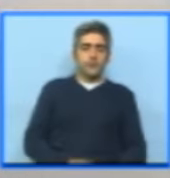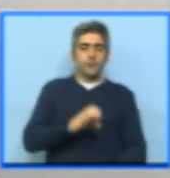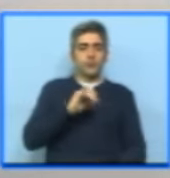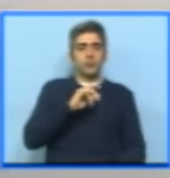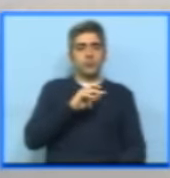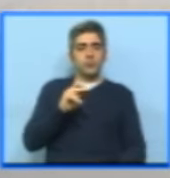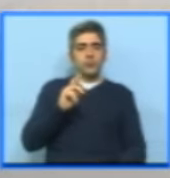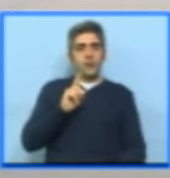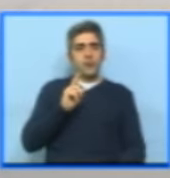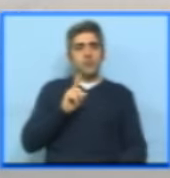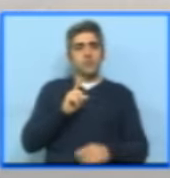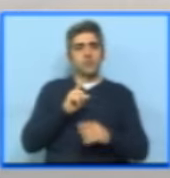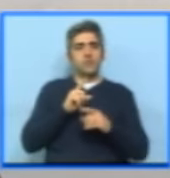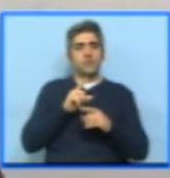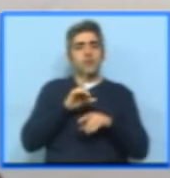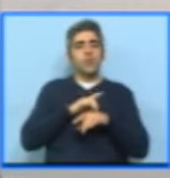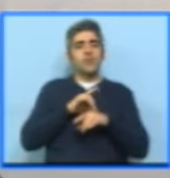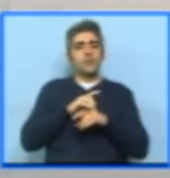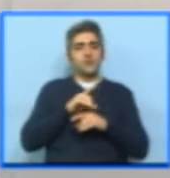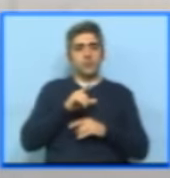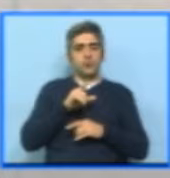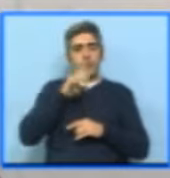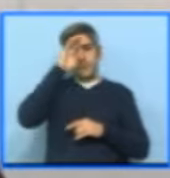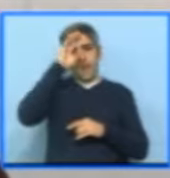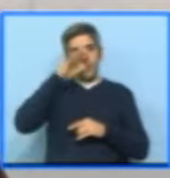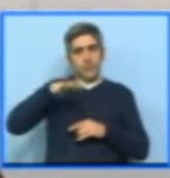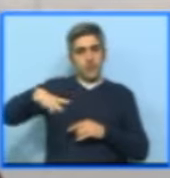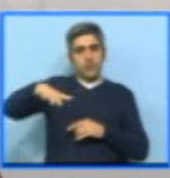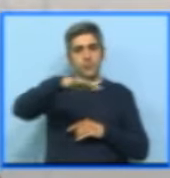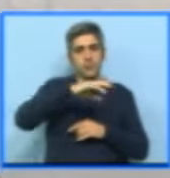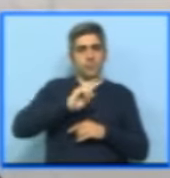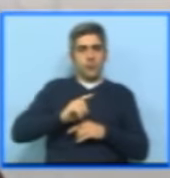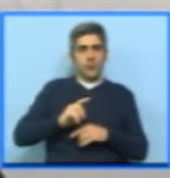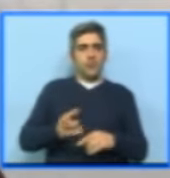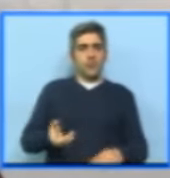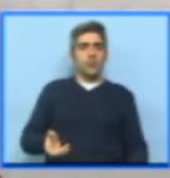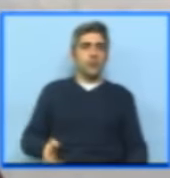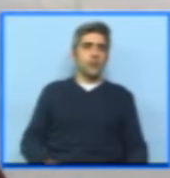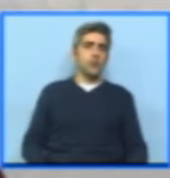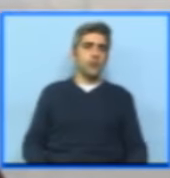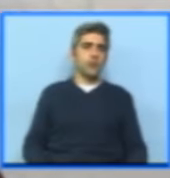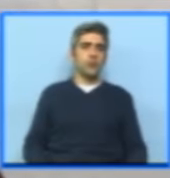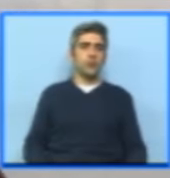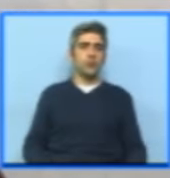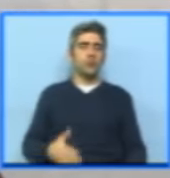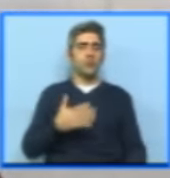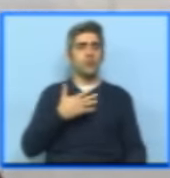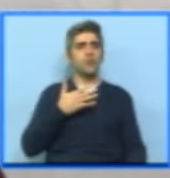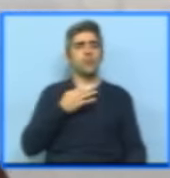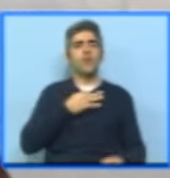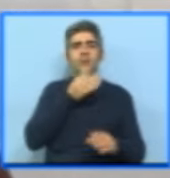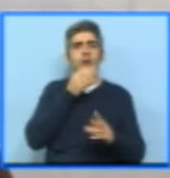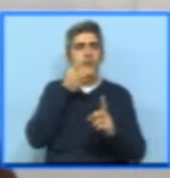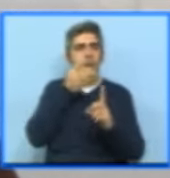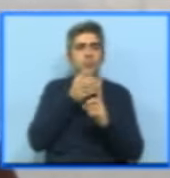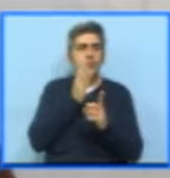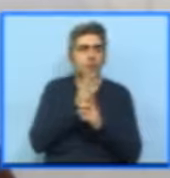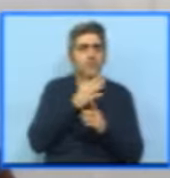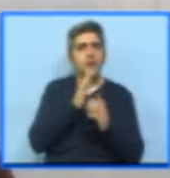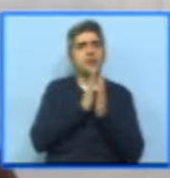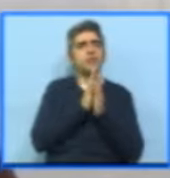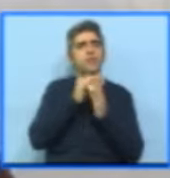Cúria é a lepra do papado. Uma coisa brutal, quer dizer. Mas isto é para dizer o quê? Eu não quero fixar-me demasiado nisso, mas também